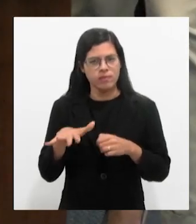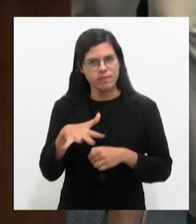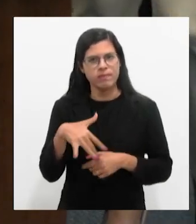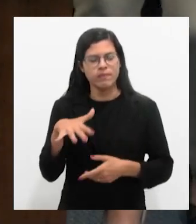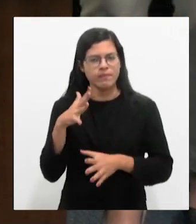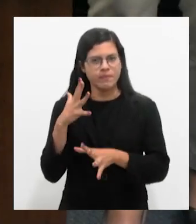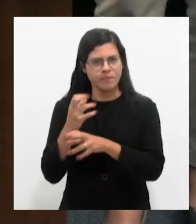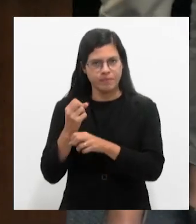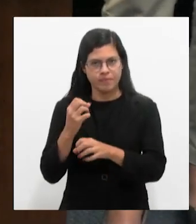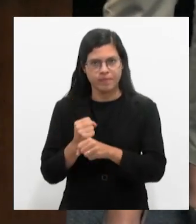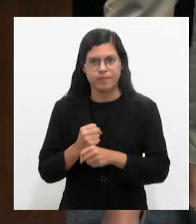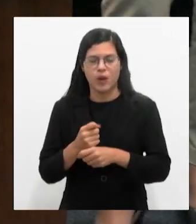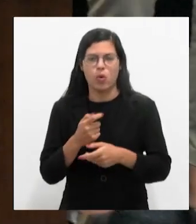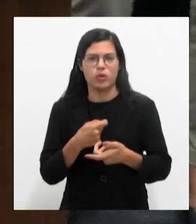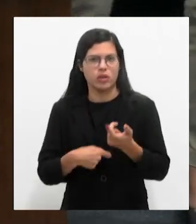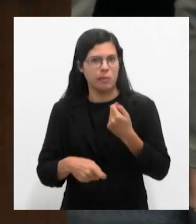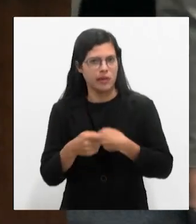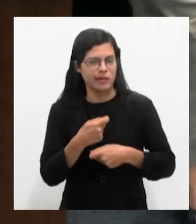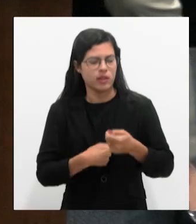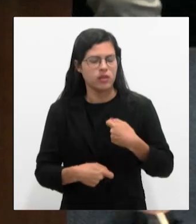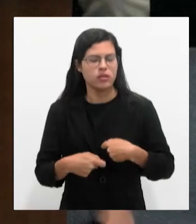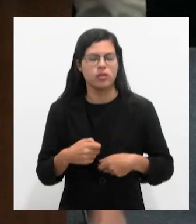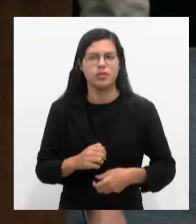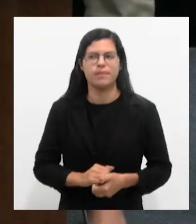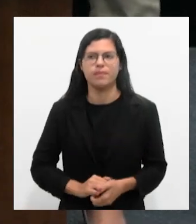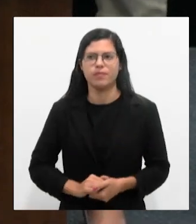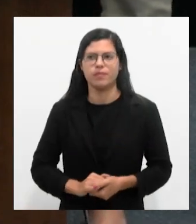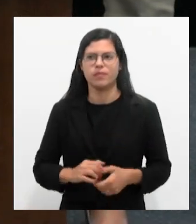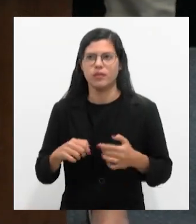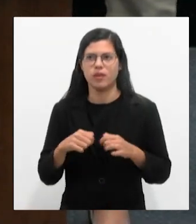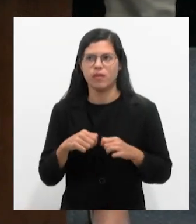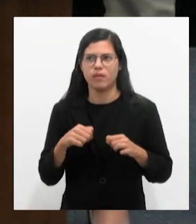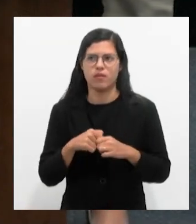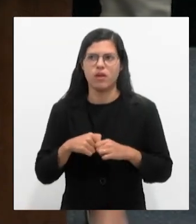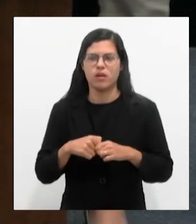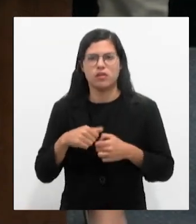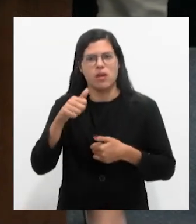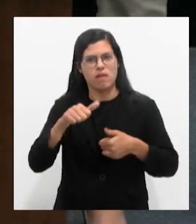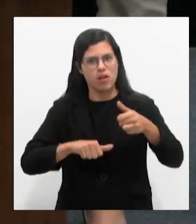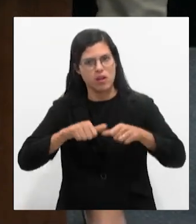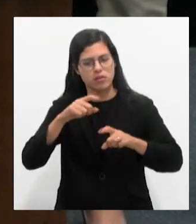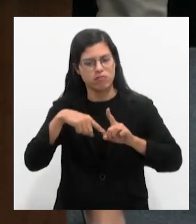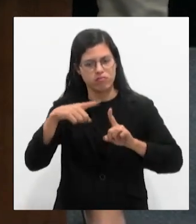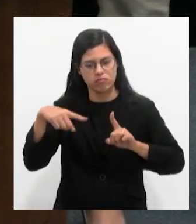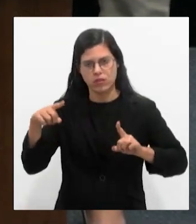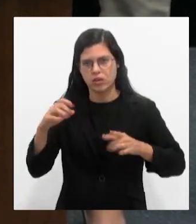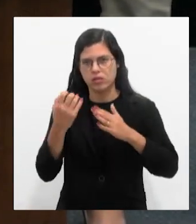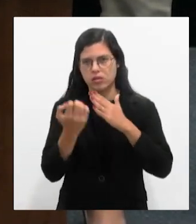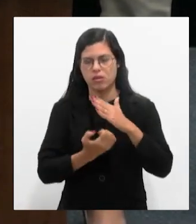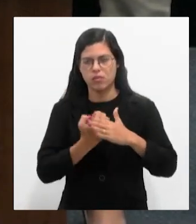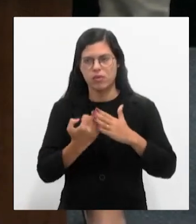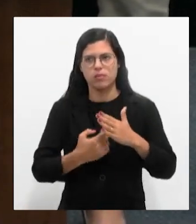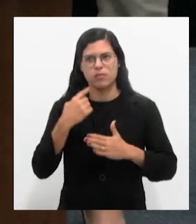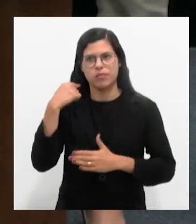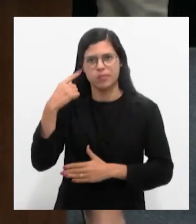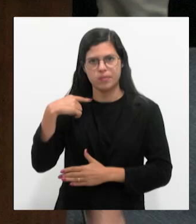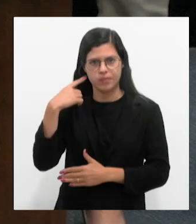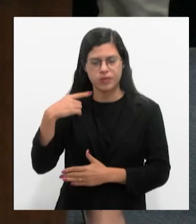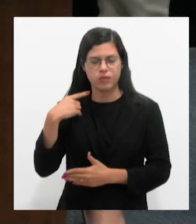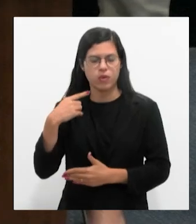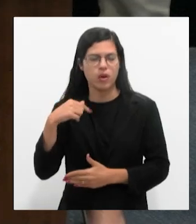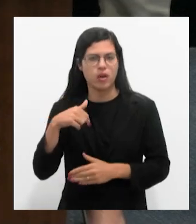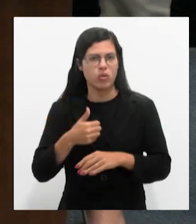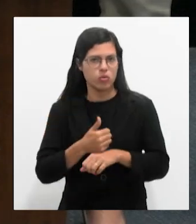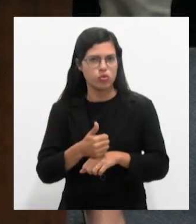contabilidades e que fazem os balanços das empresas, e os advogados, que são aqueles